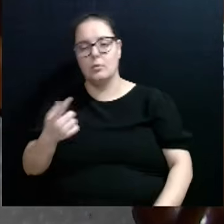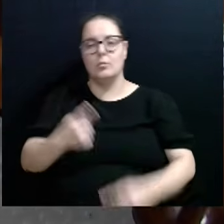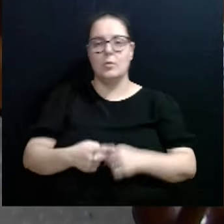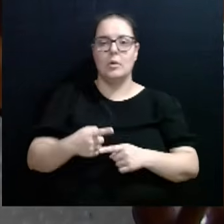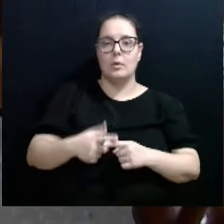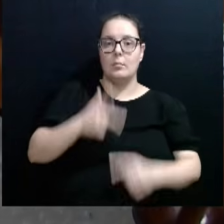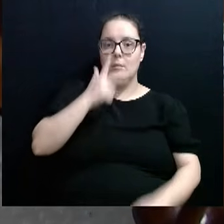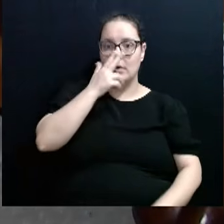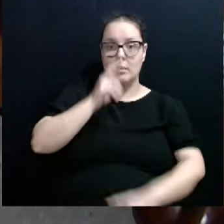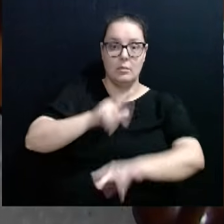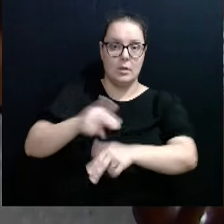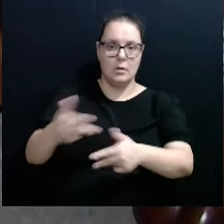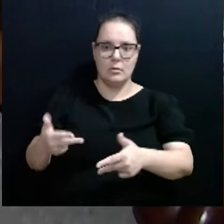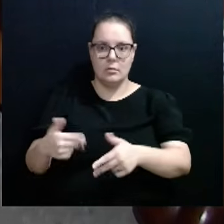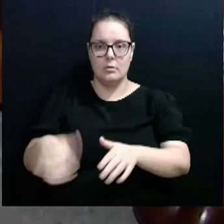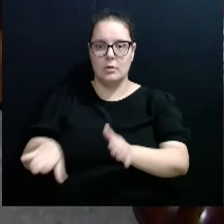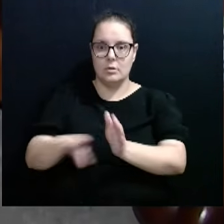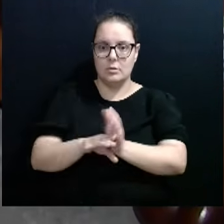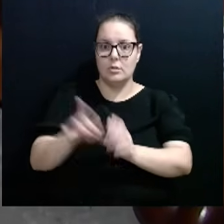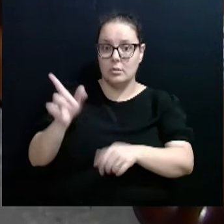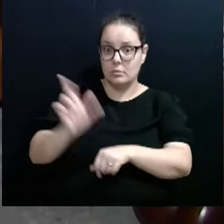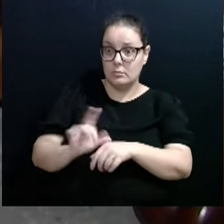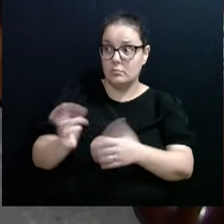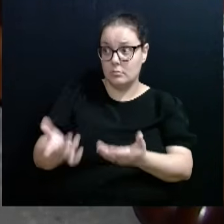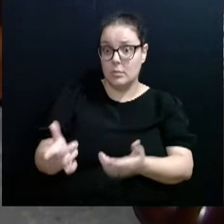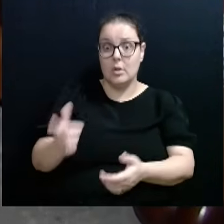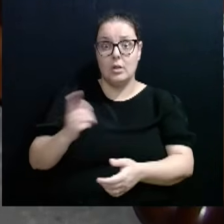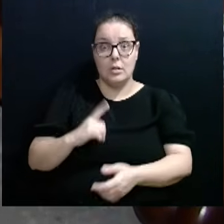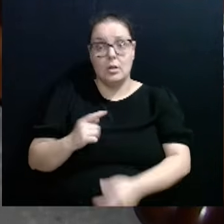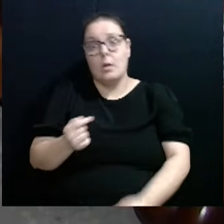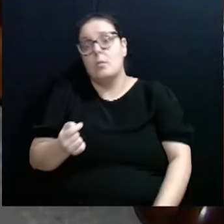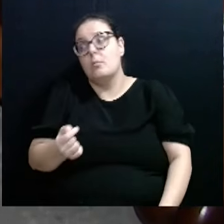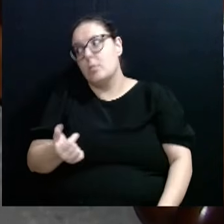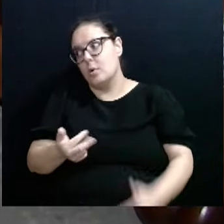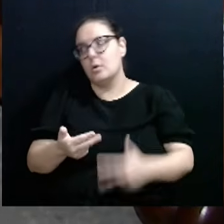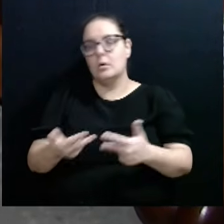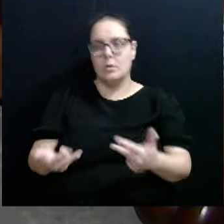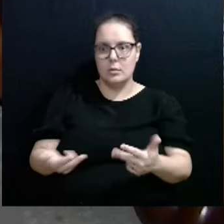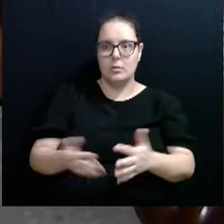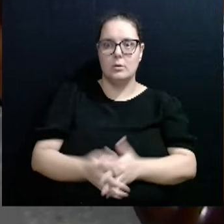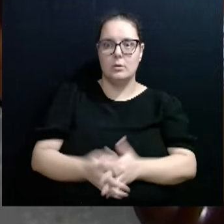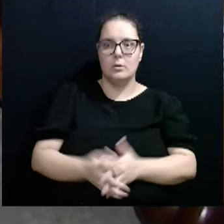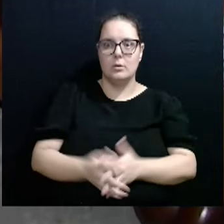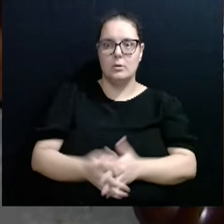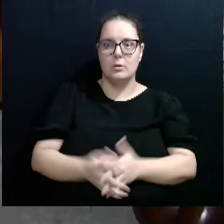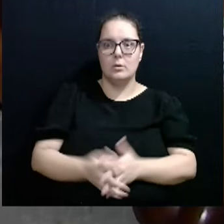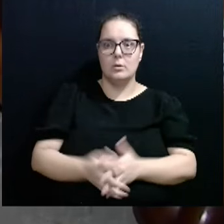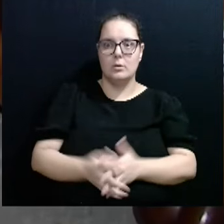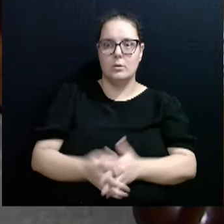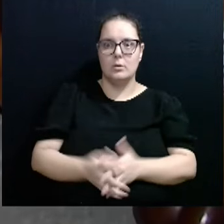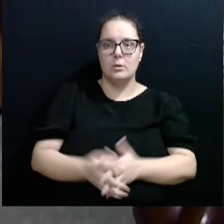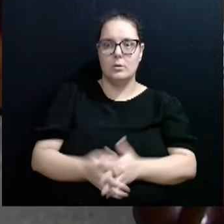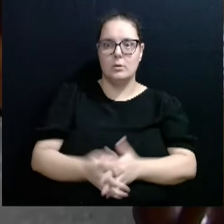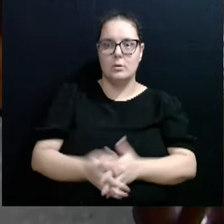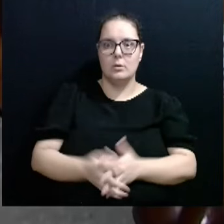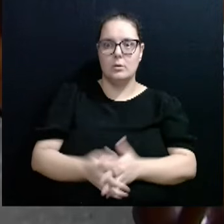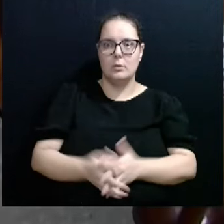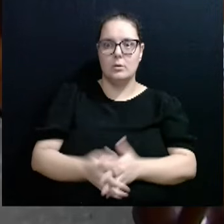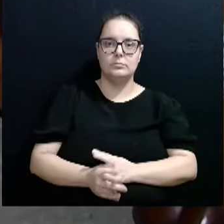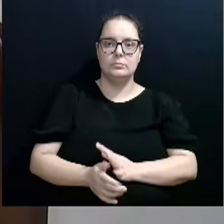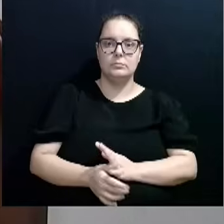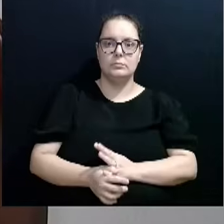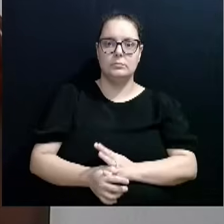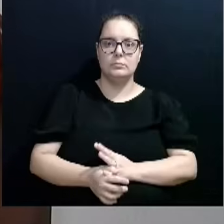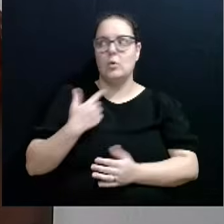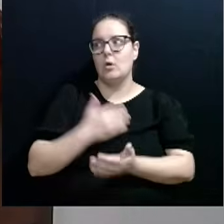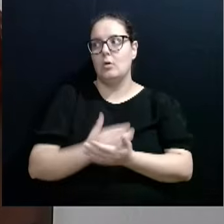chegou na loja, que era a loja, tinha muito pouca coisa. E nós começamos com 2 cômodos da